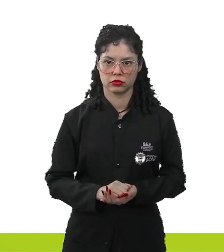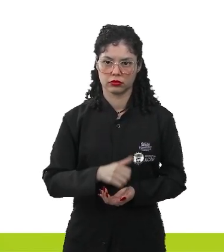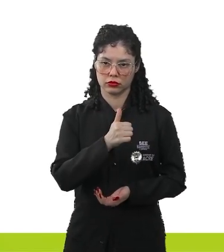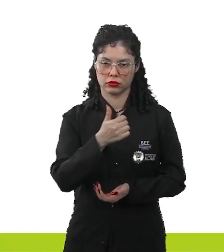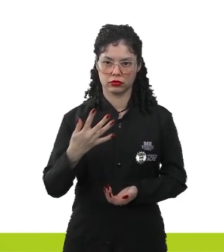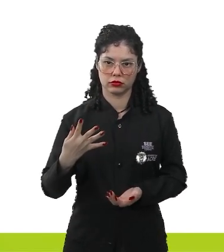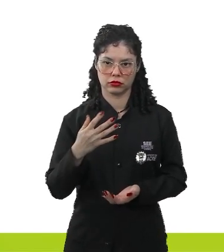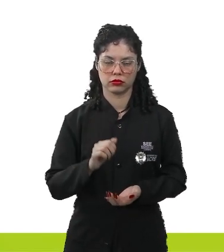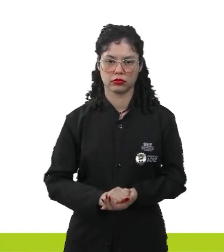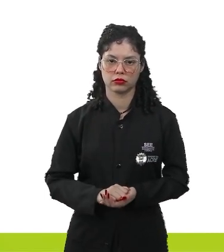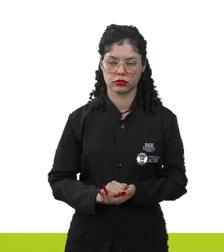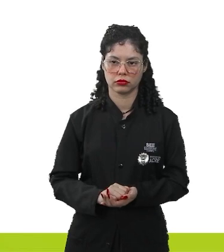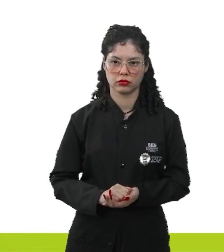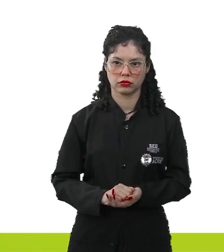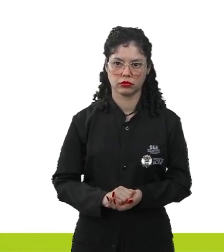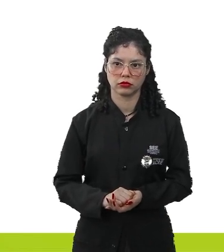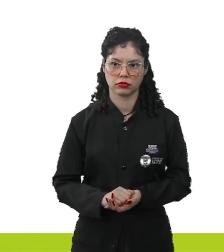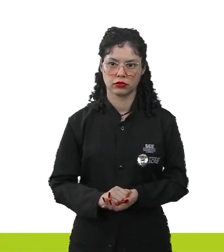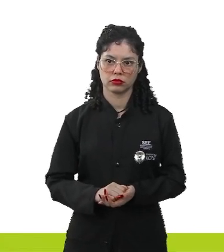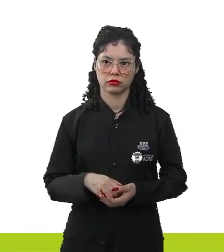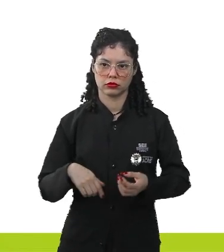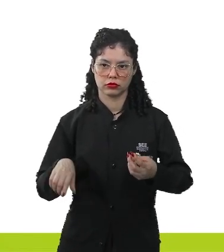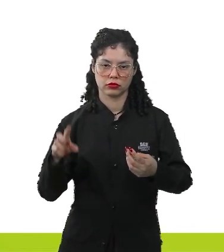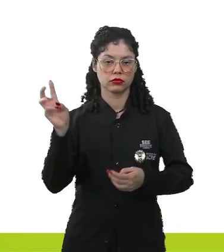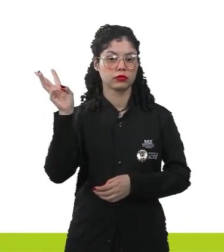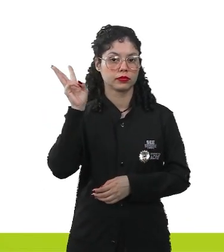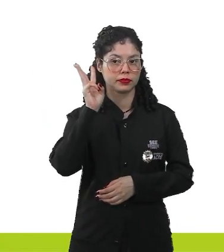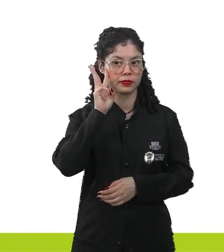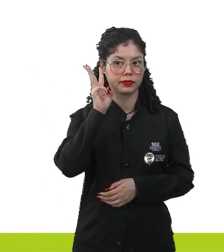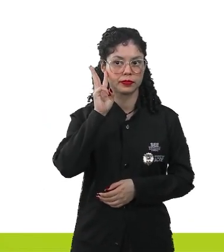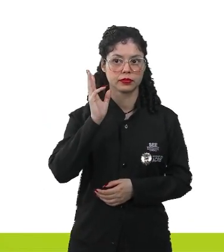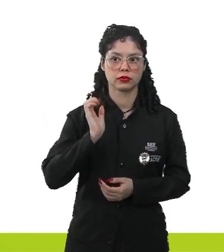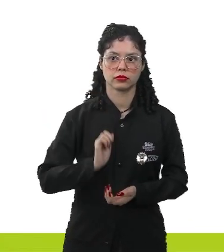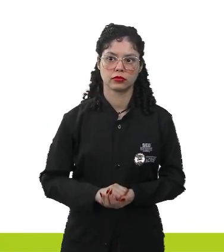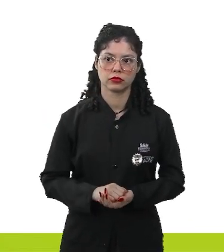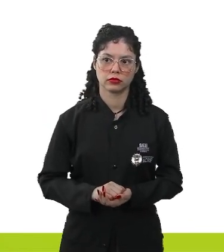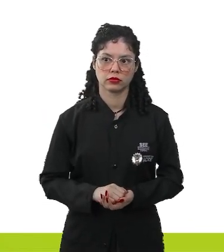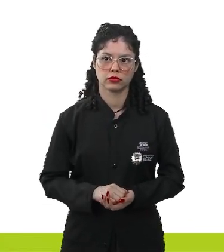1.614 calorias. Na terça-feira,